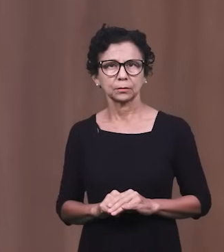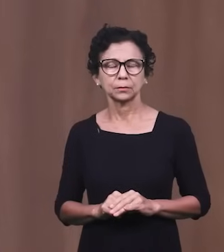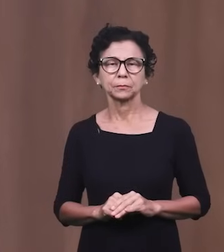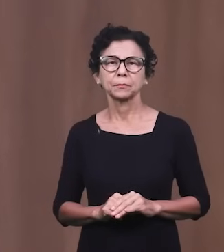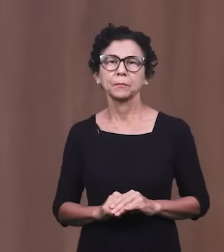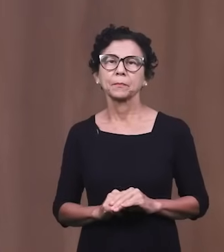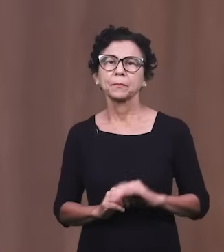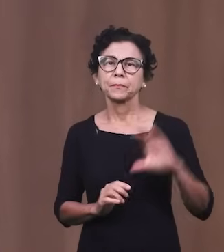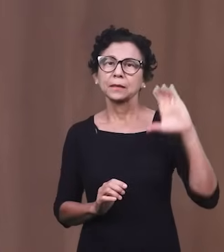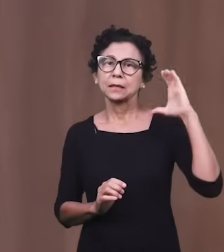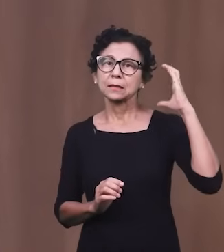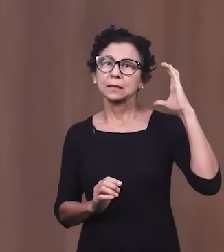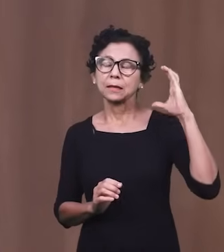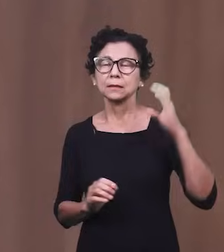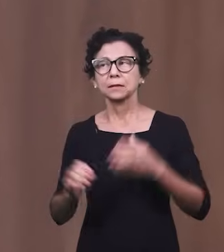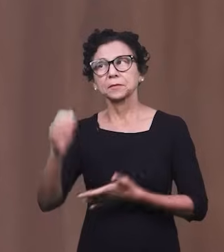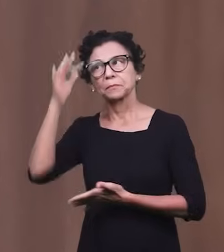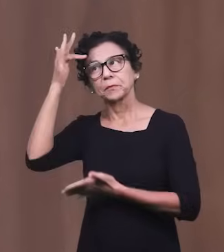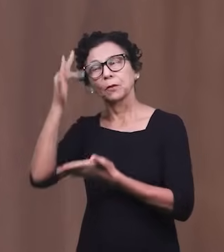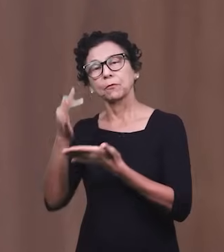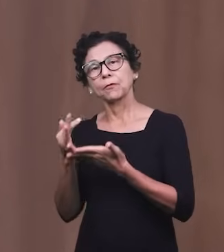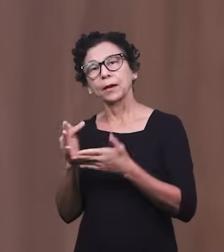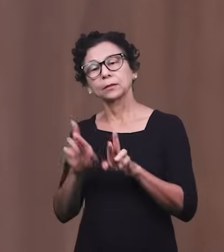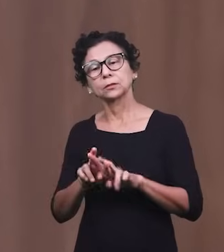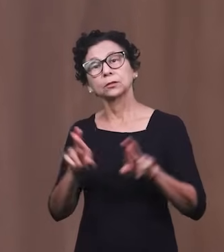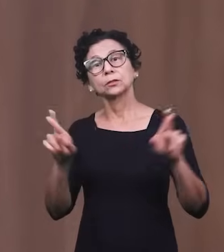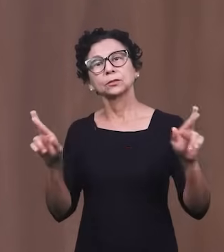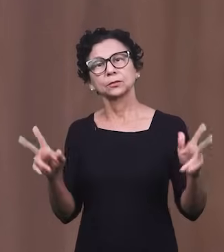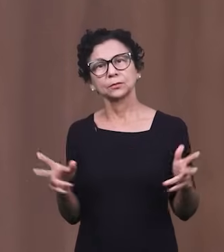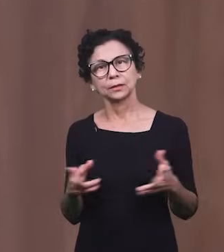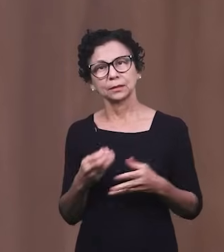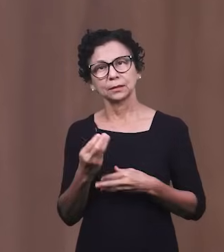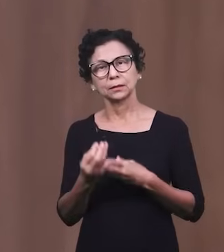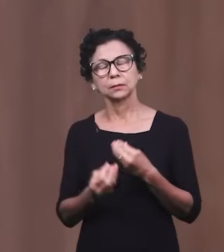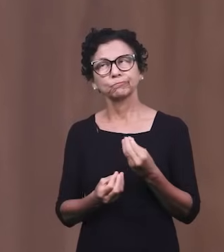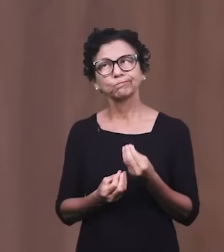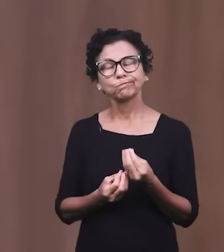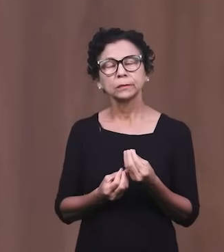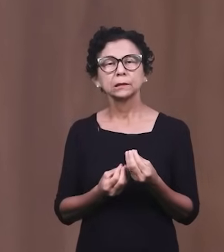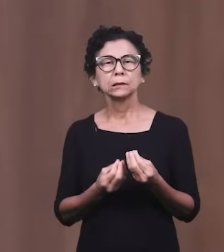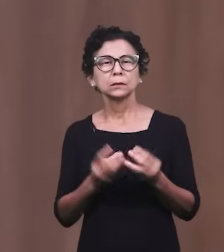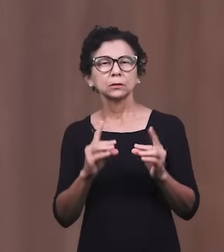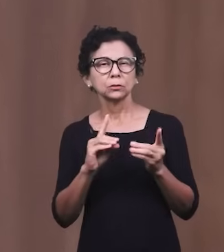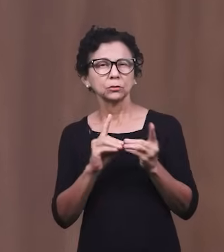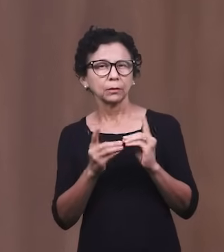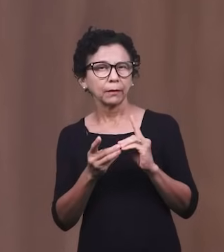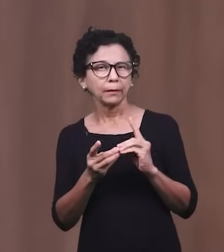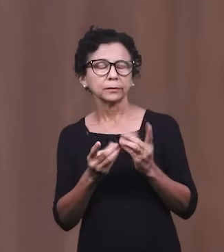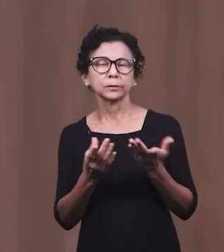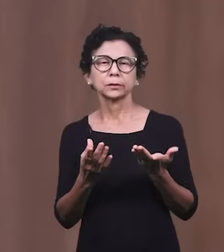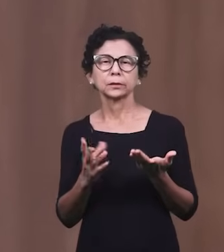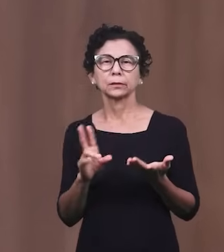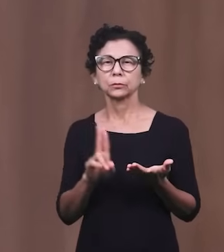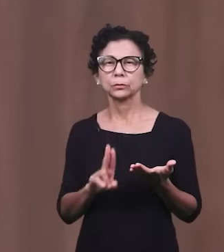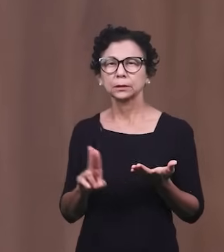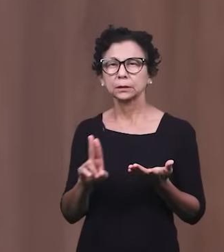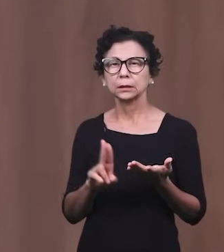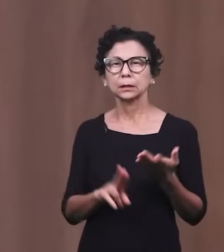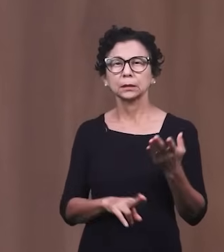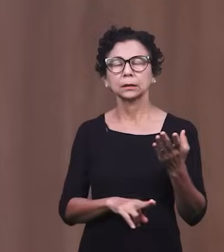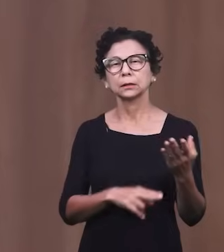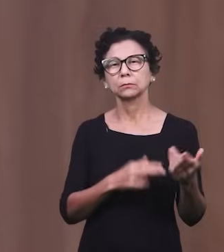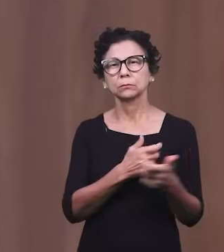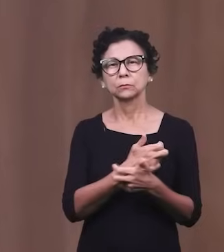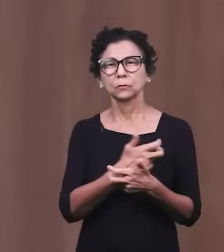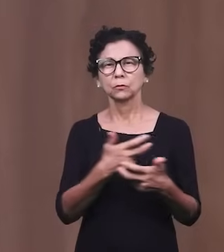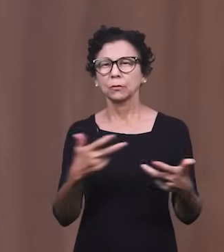entre a ciência entre o que é a fé e nós fazemos isso de uma forma bastante didática usando os próprios